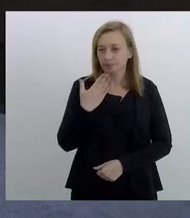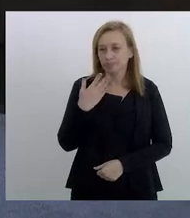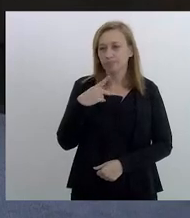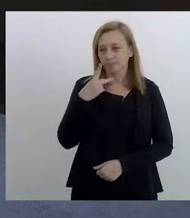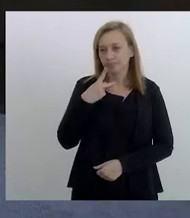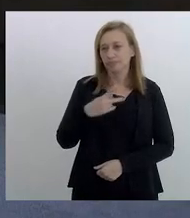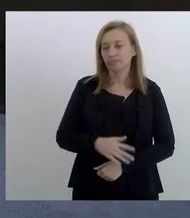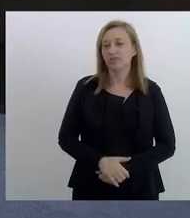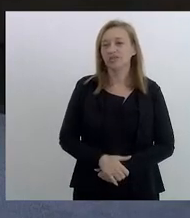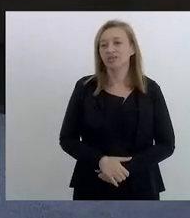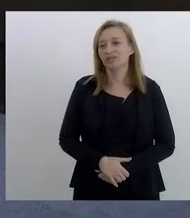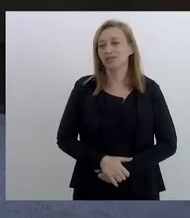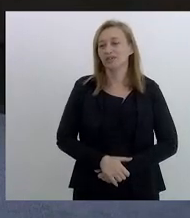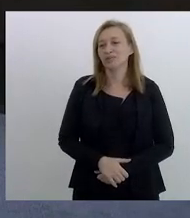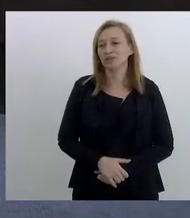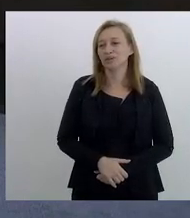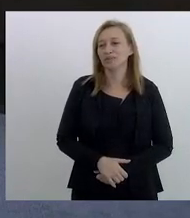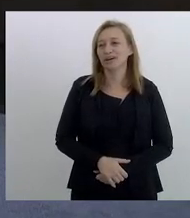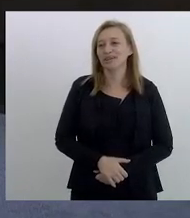Eu pedi uma parte... E